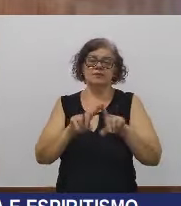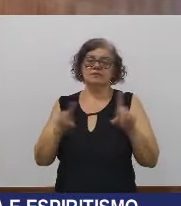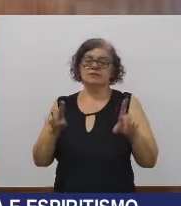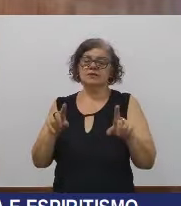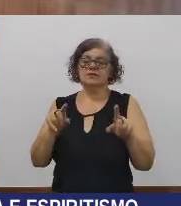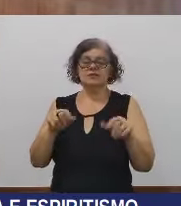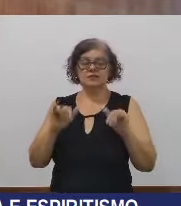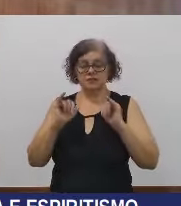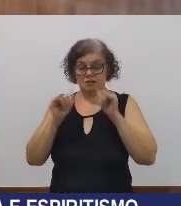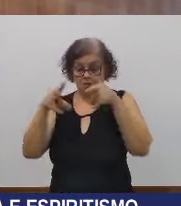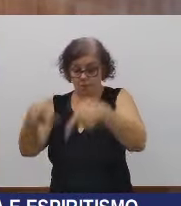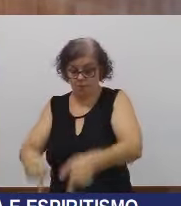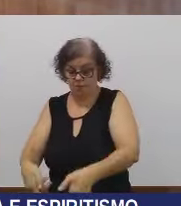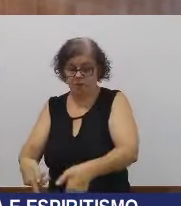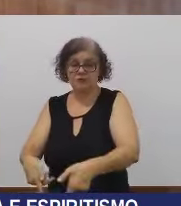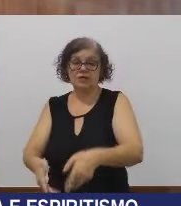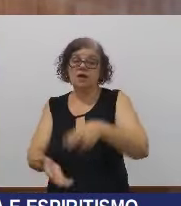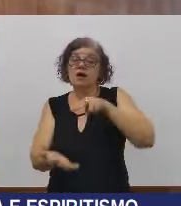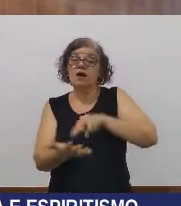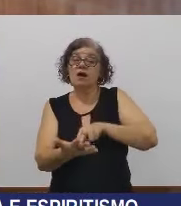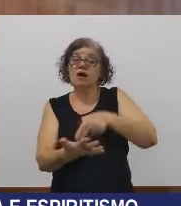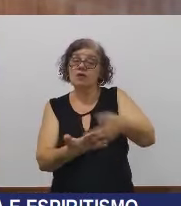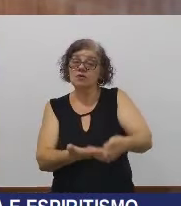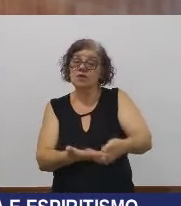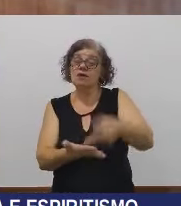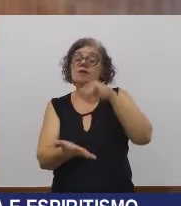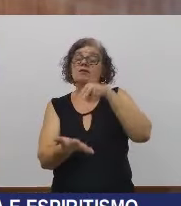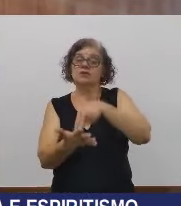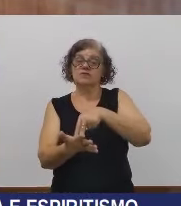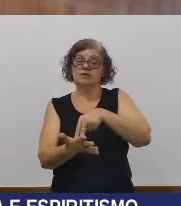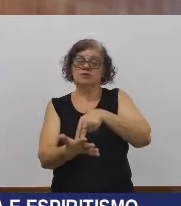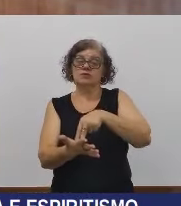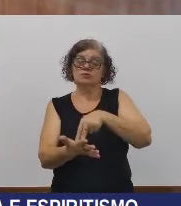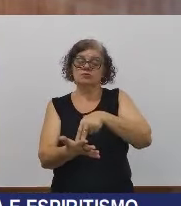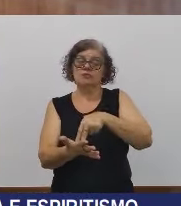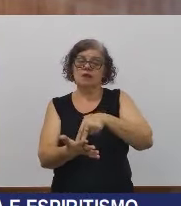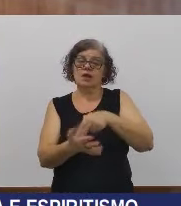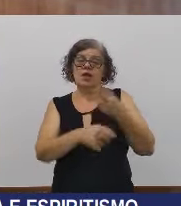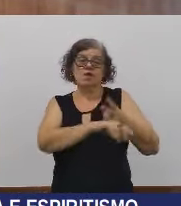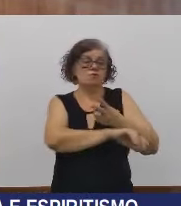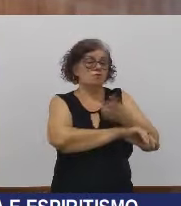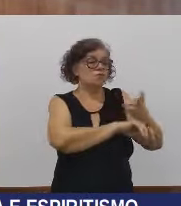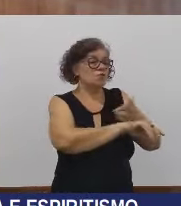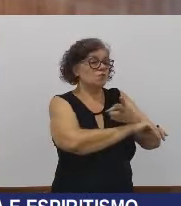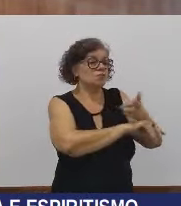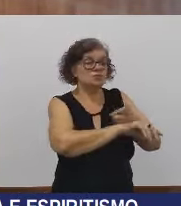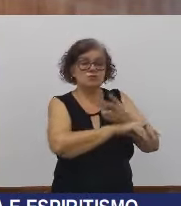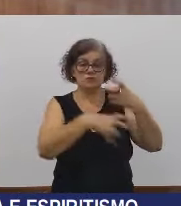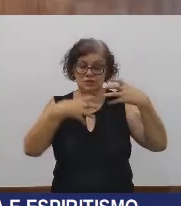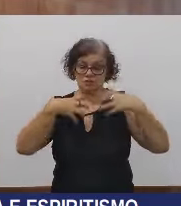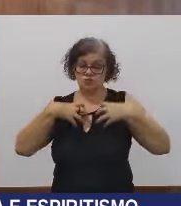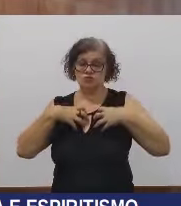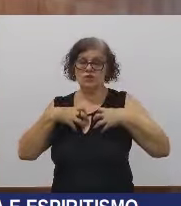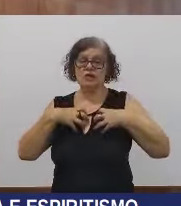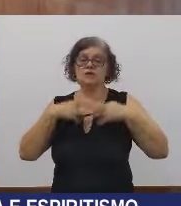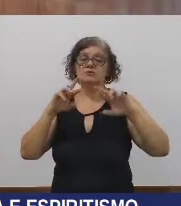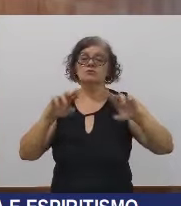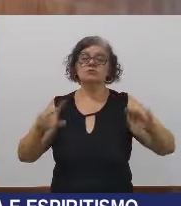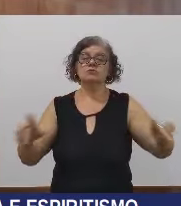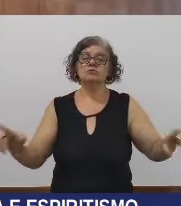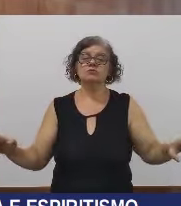Mas que ao cair, levante-se. Levante-se o mais rápido possível. Busque um estado de recursos